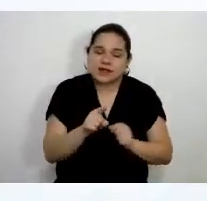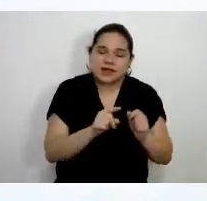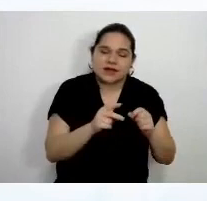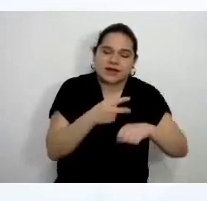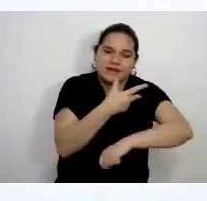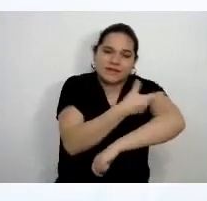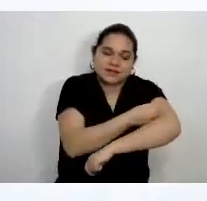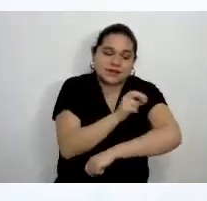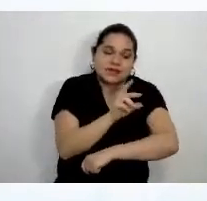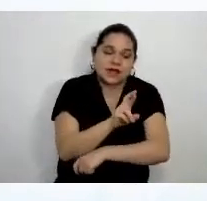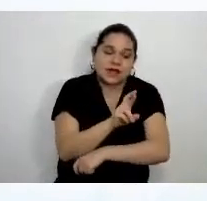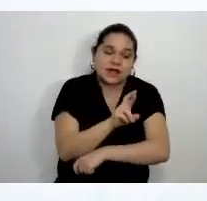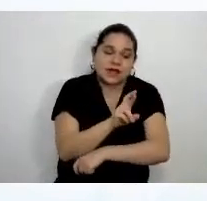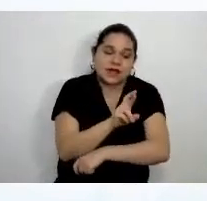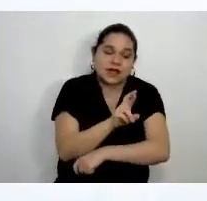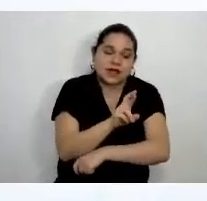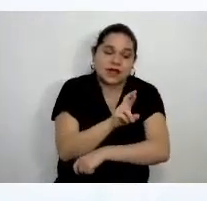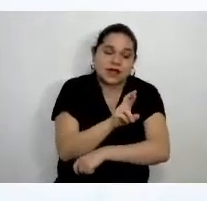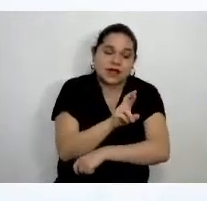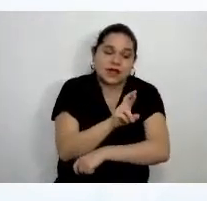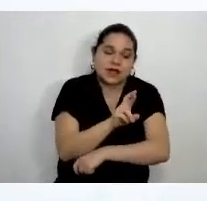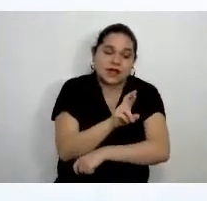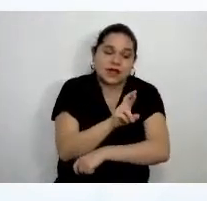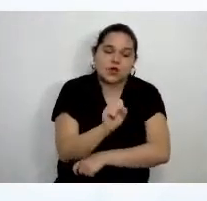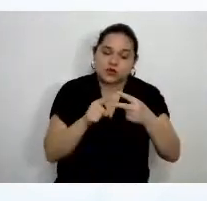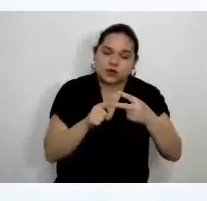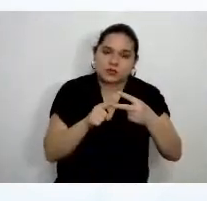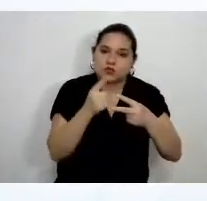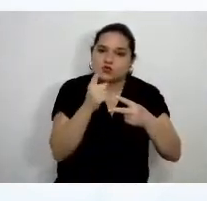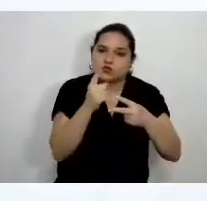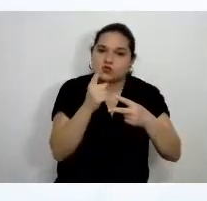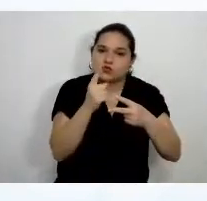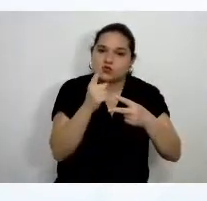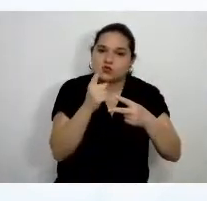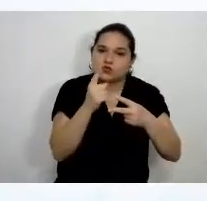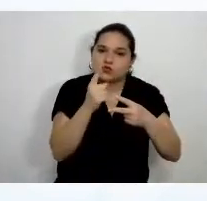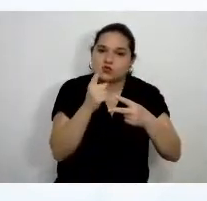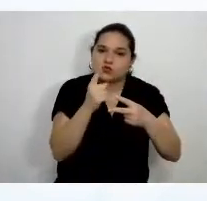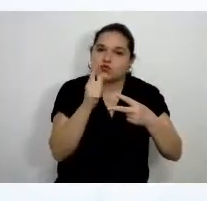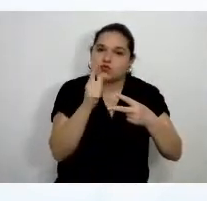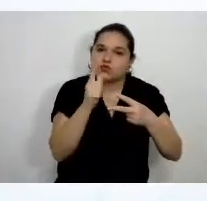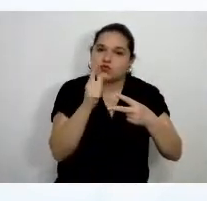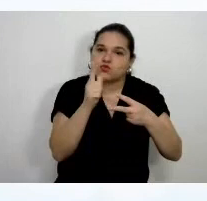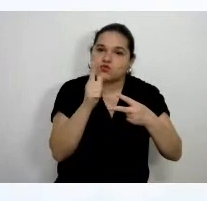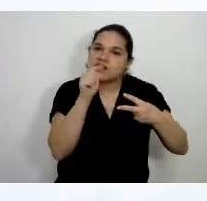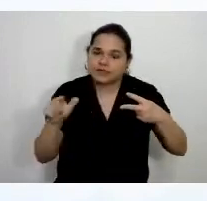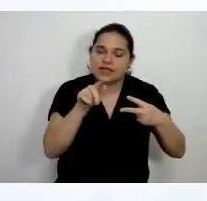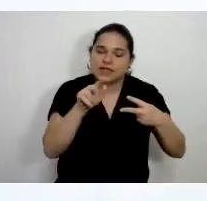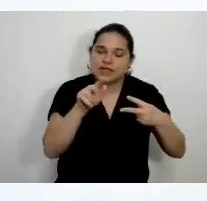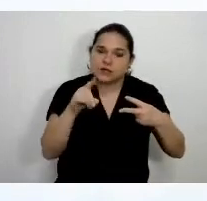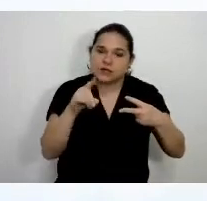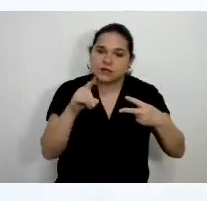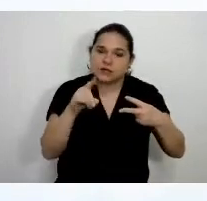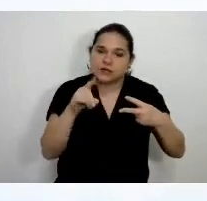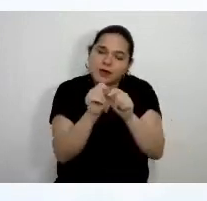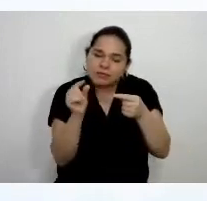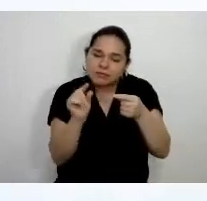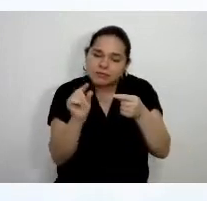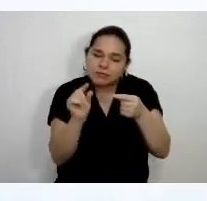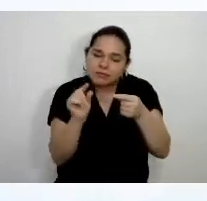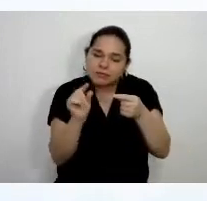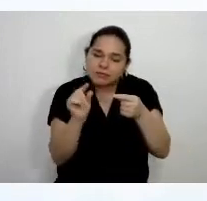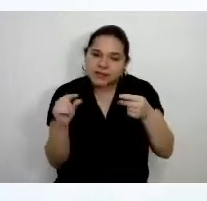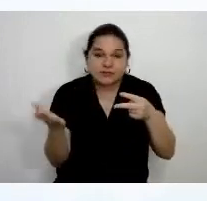vir em dois modelos. O modelo líquido, ou seja, o vírus, os pedaços de vírus, né? Eles vão